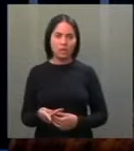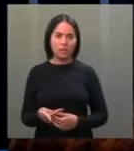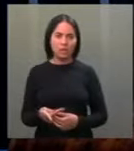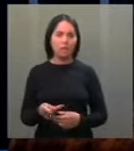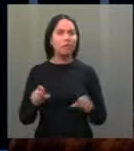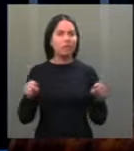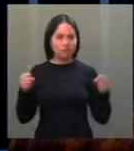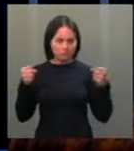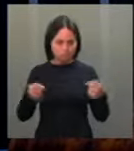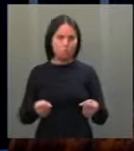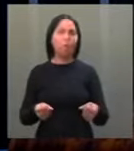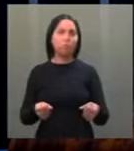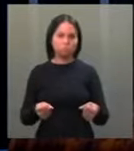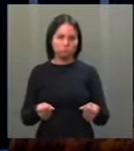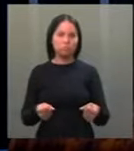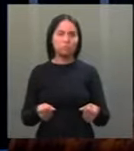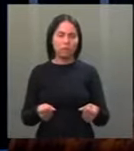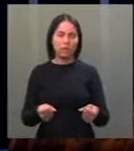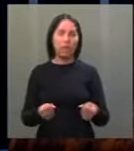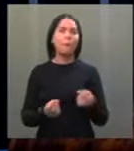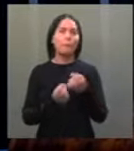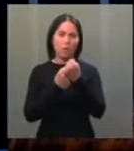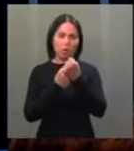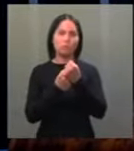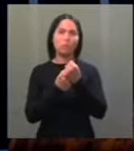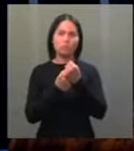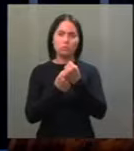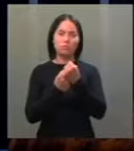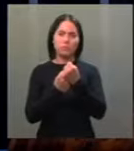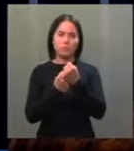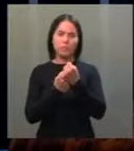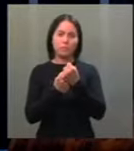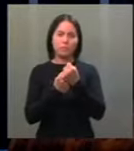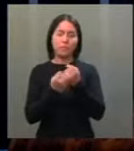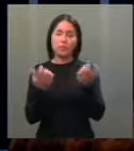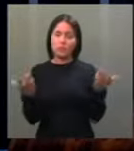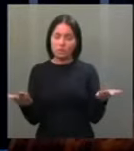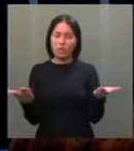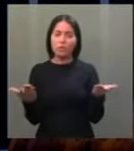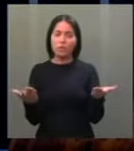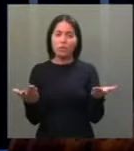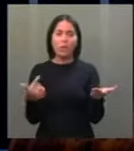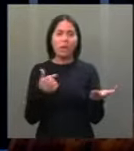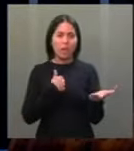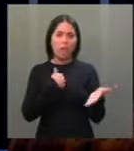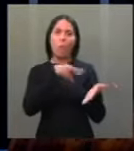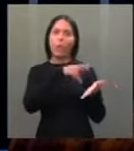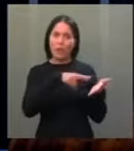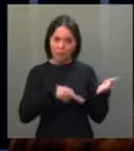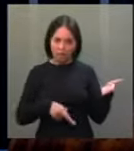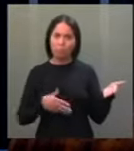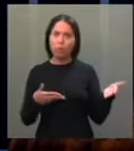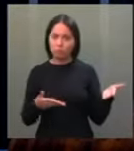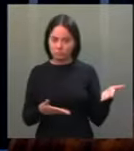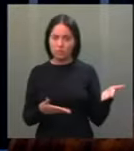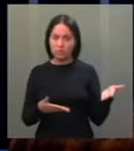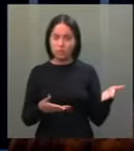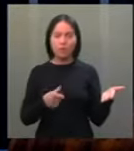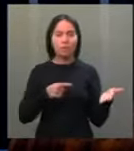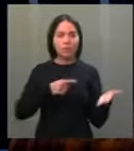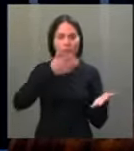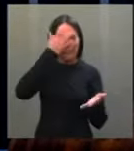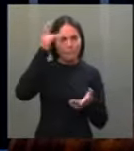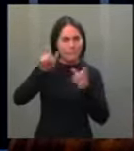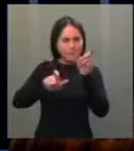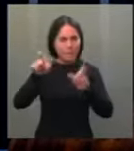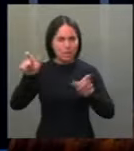defensor, apoiador, uma imensa retaguarda que eu tive como relator para poder a gente, legitimado